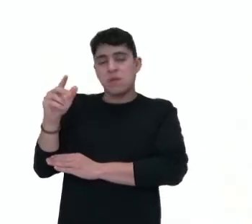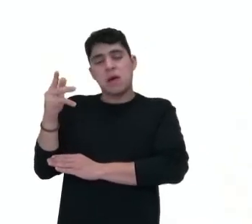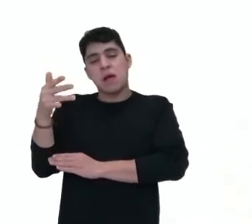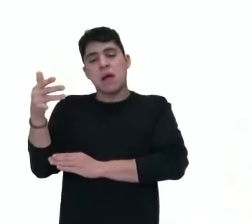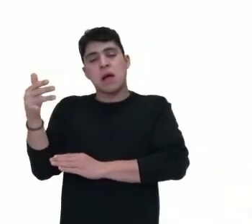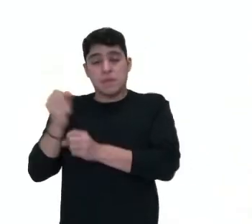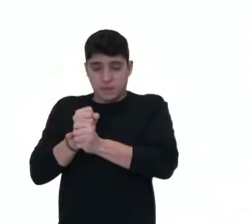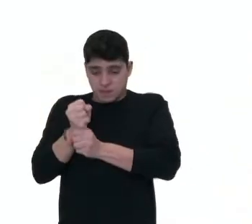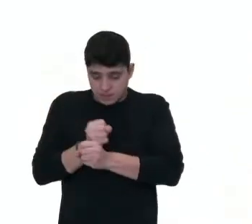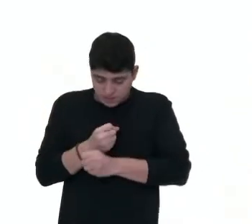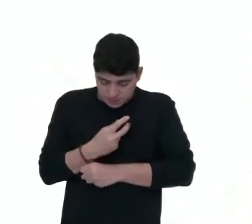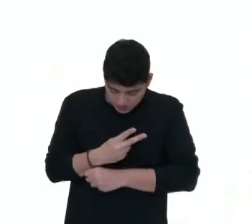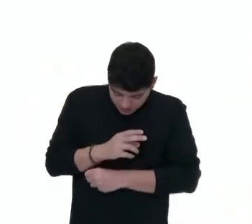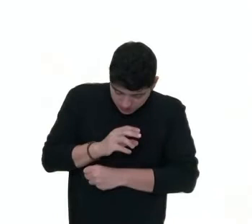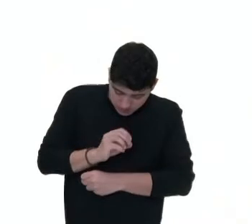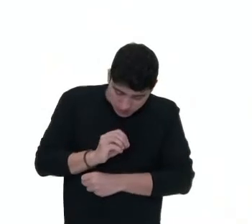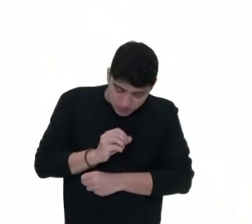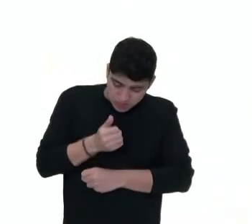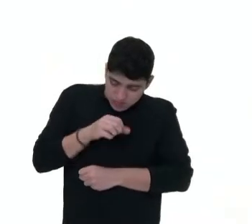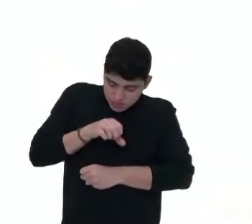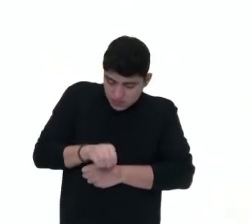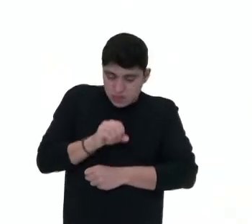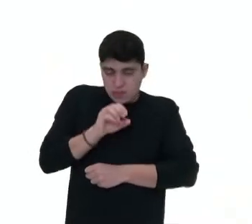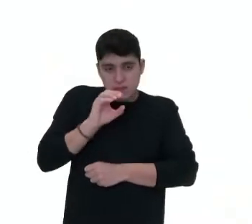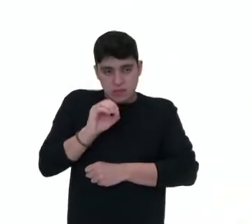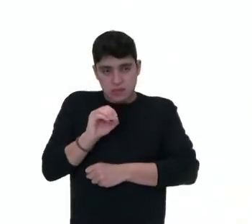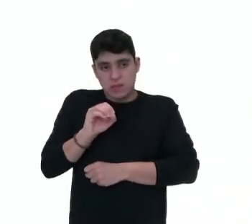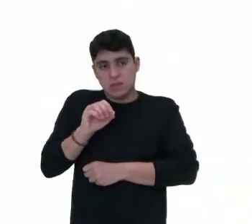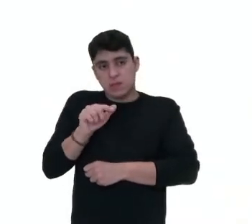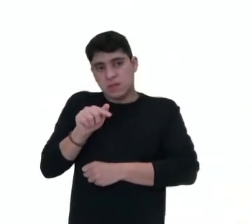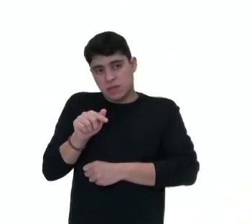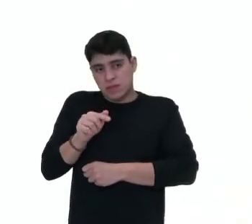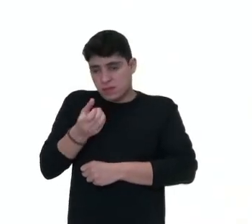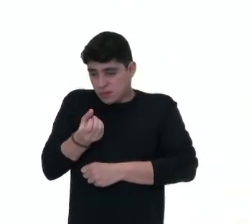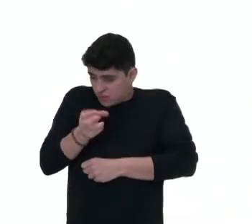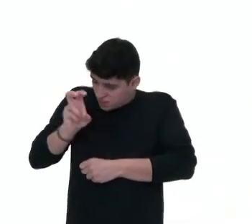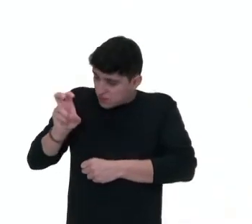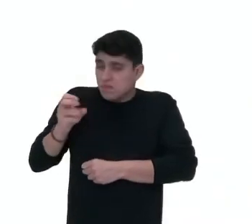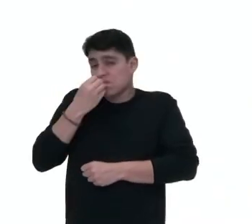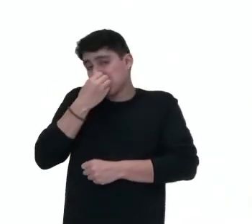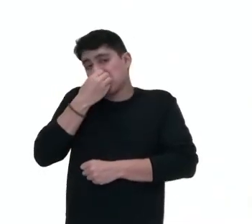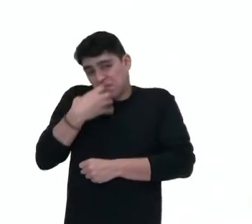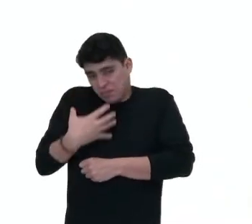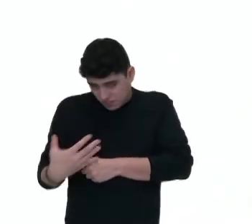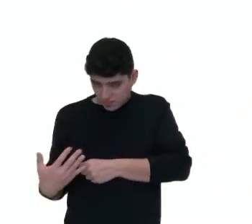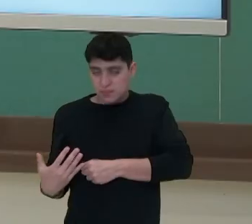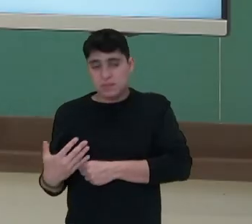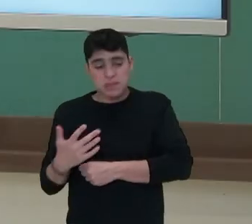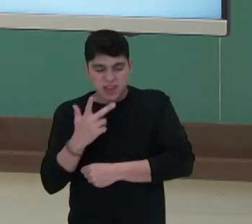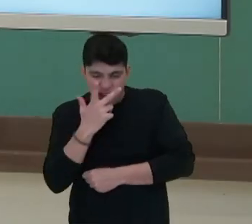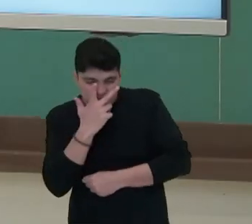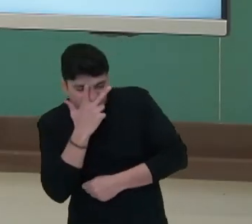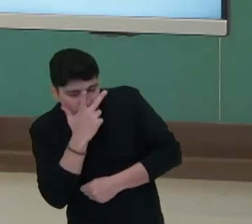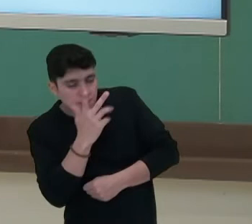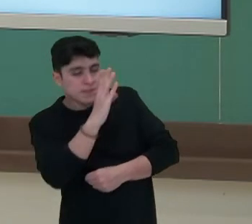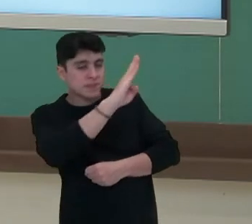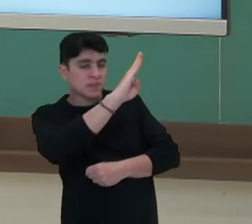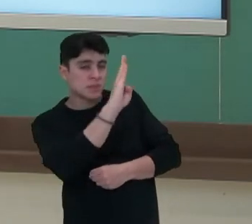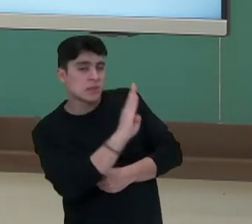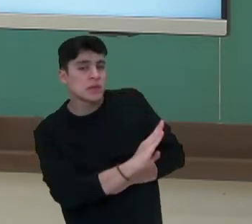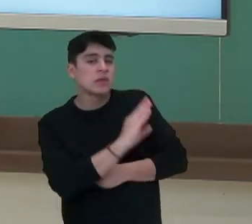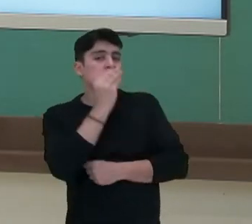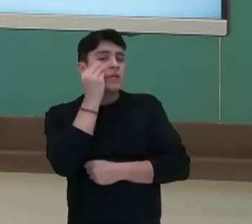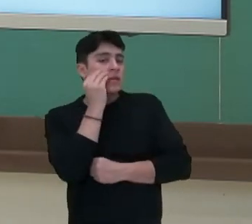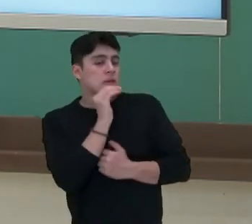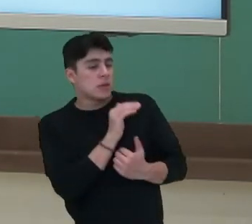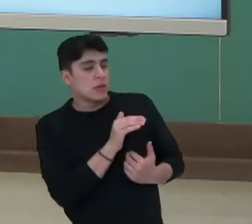2019 a 0,765 aí, ok? E a tendência é o Brasil ir melhorando. À medida que